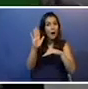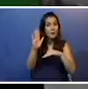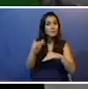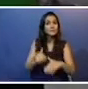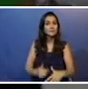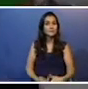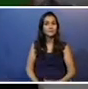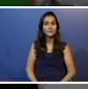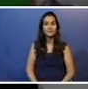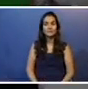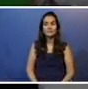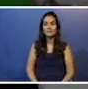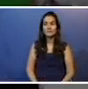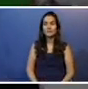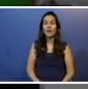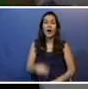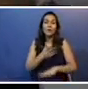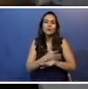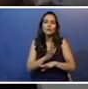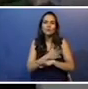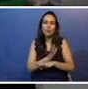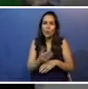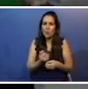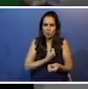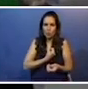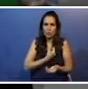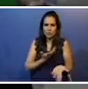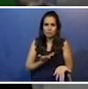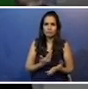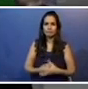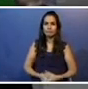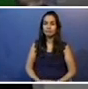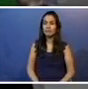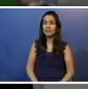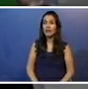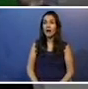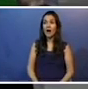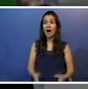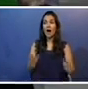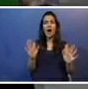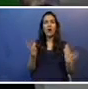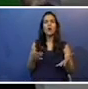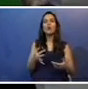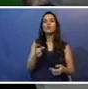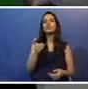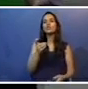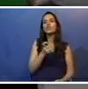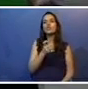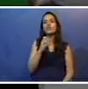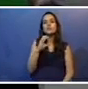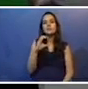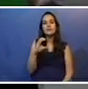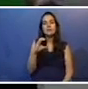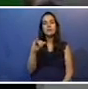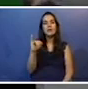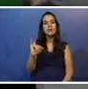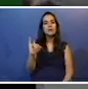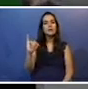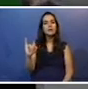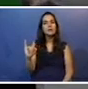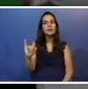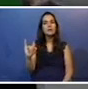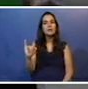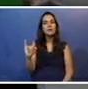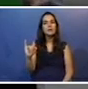rápido, né? Porque vai se acostumando à numeração. Olha agora, X, C, 2i.